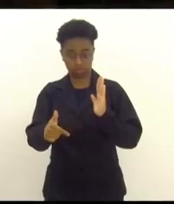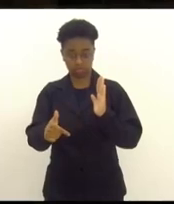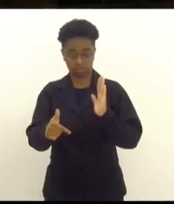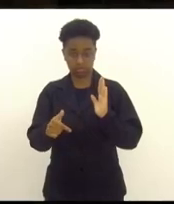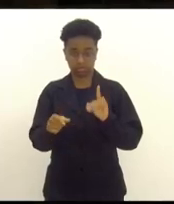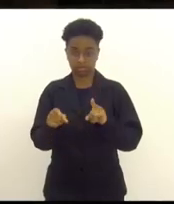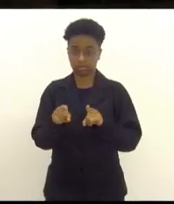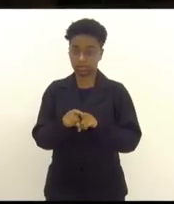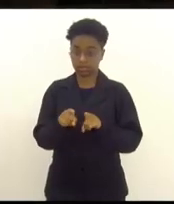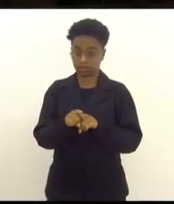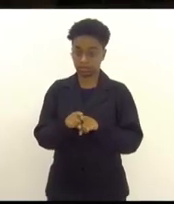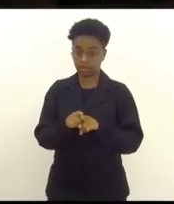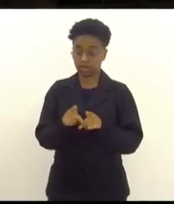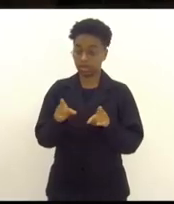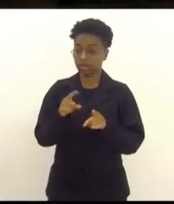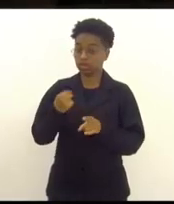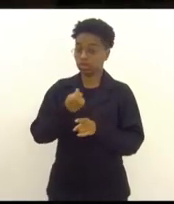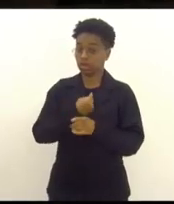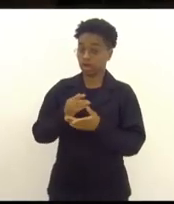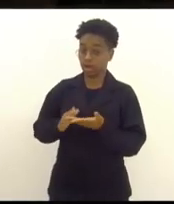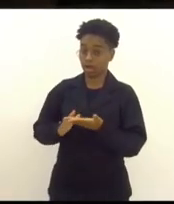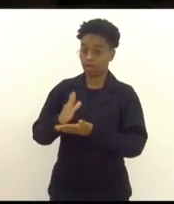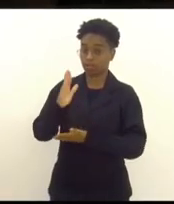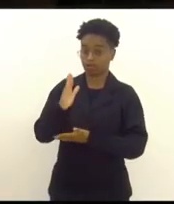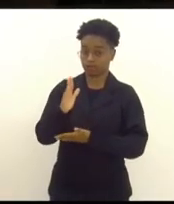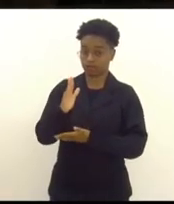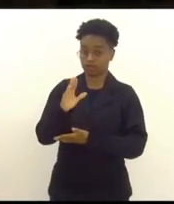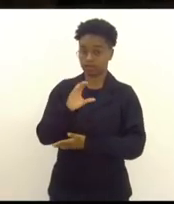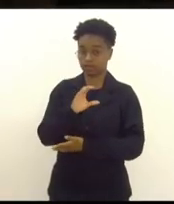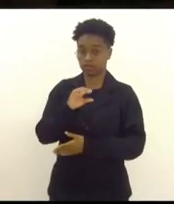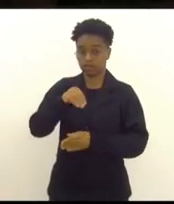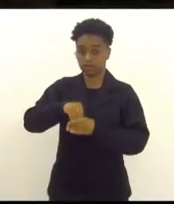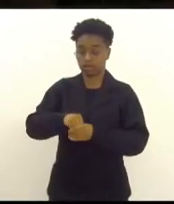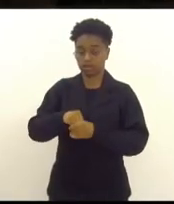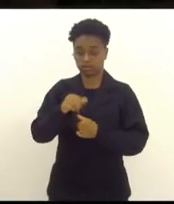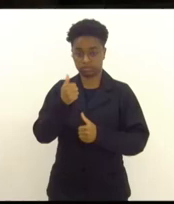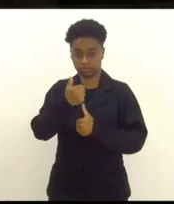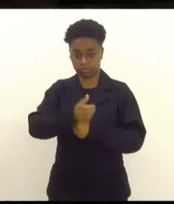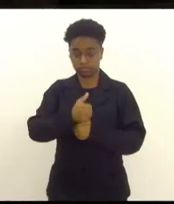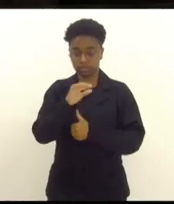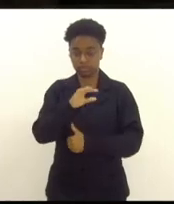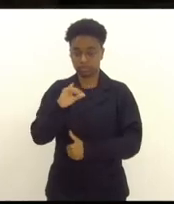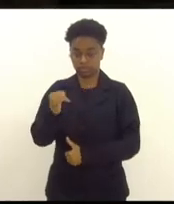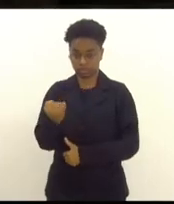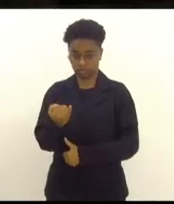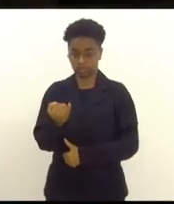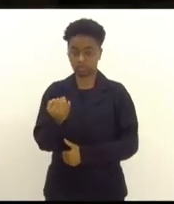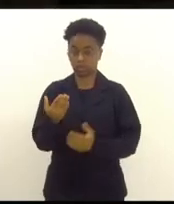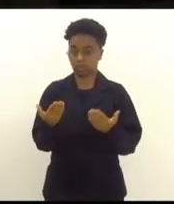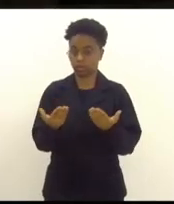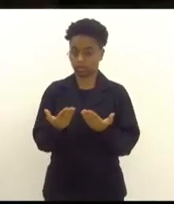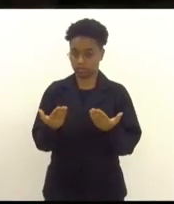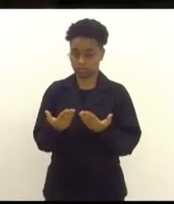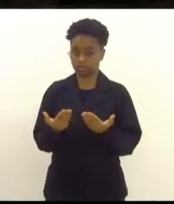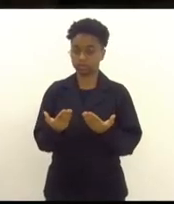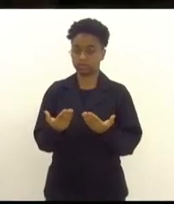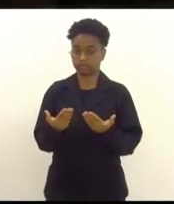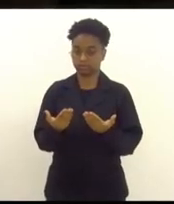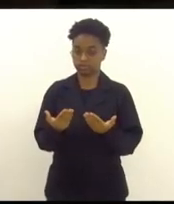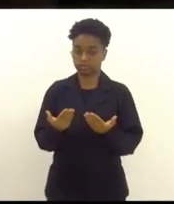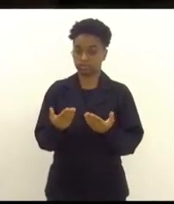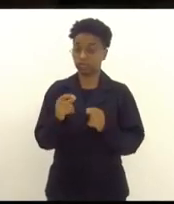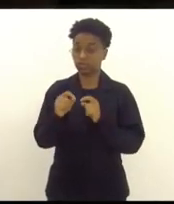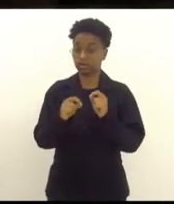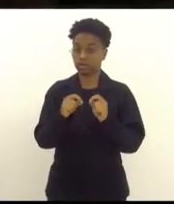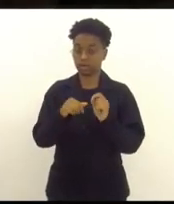estamos aprovando para provamos como substitutivo na ssj no dia de hoje foi